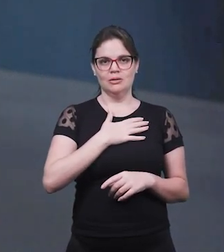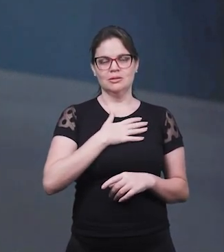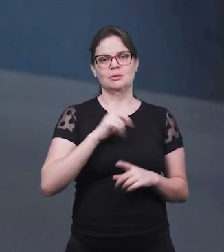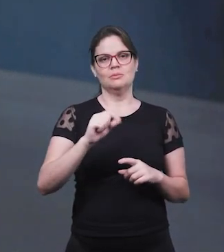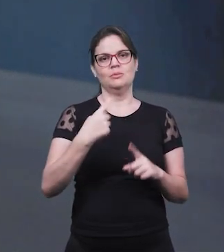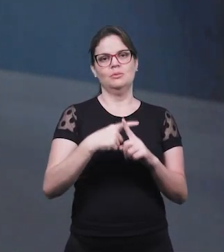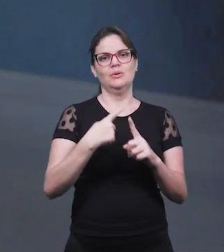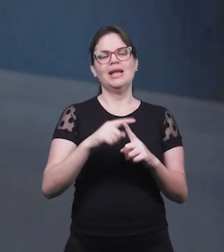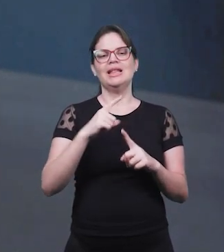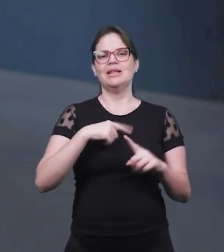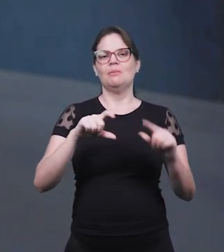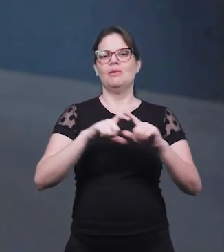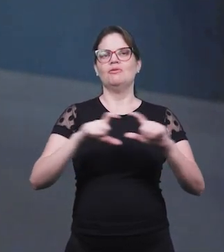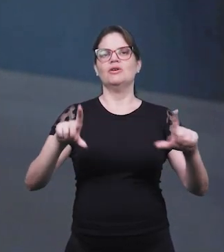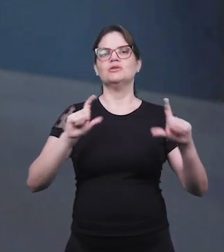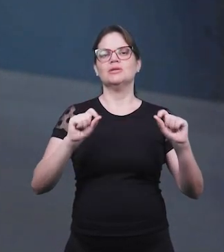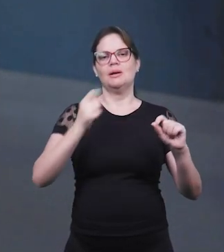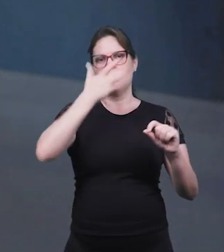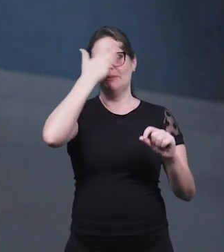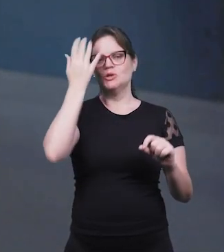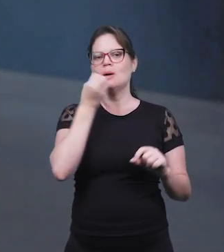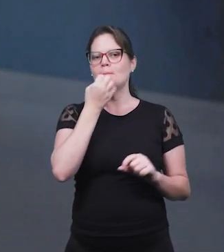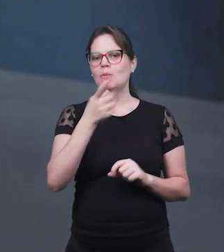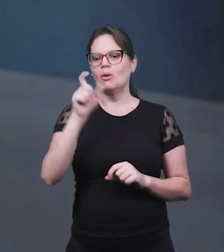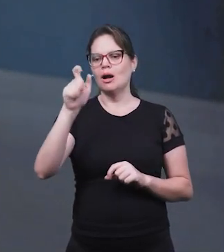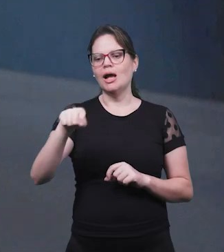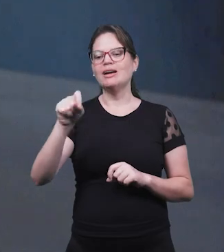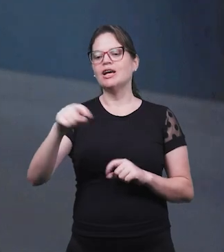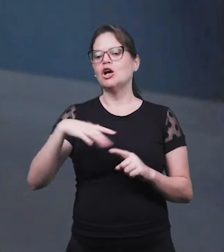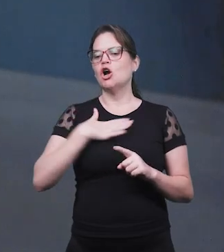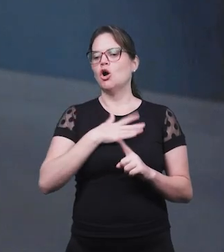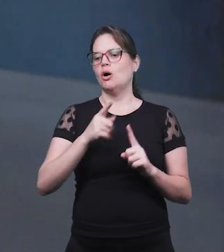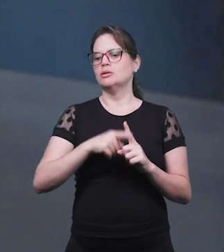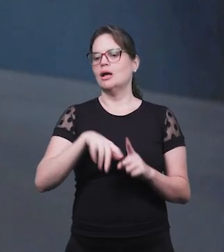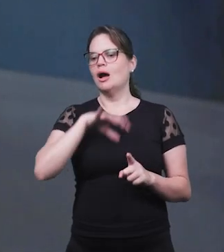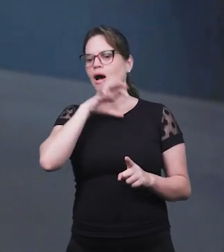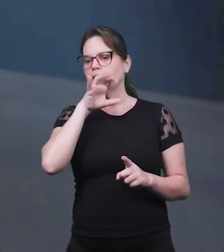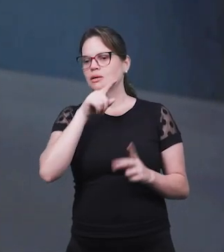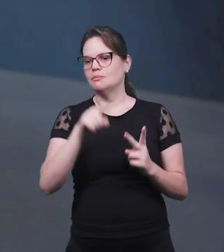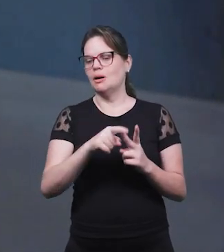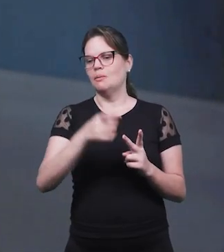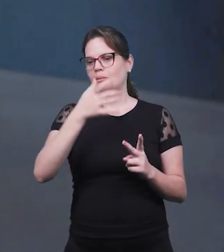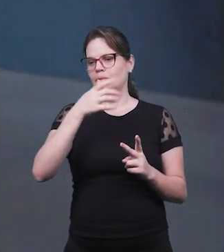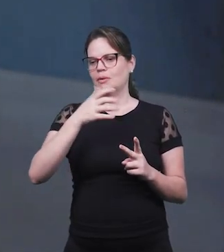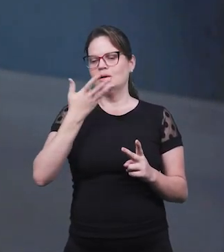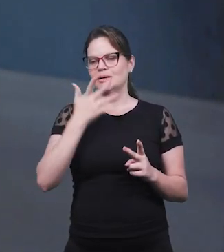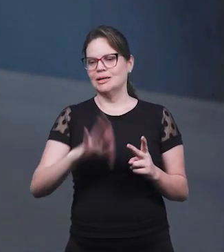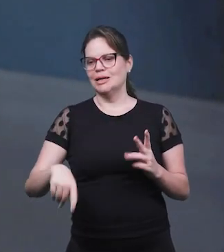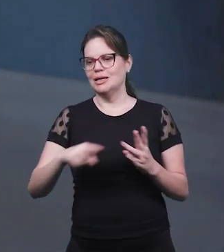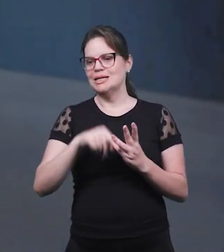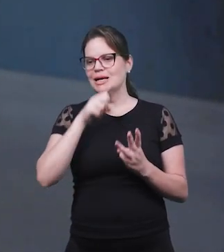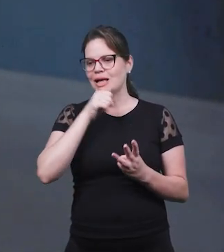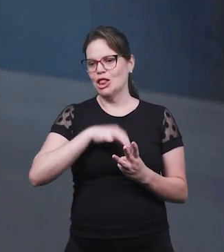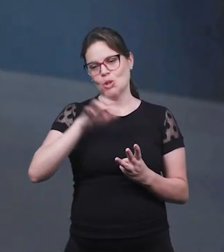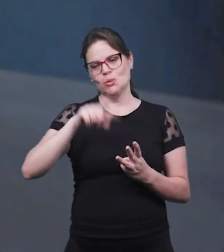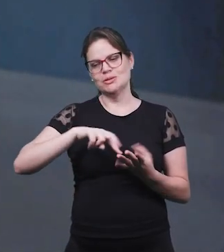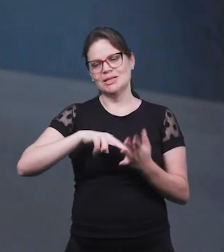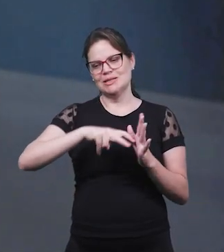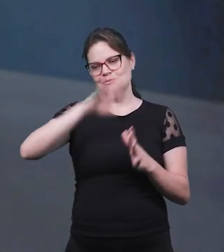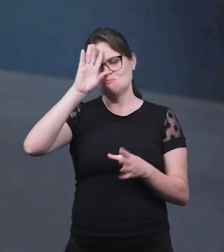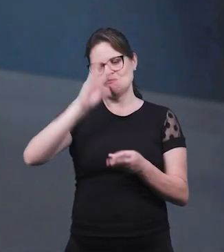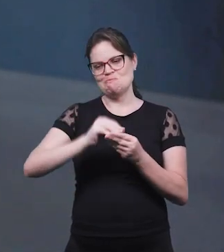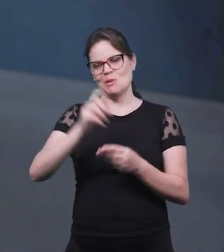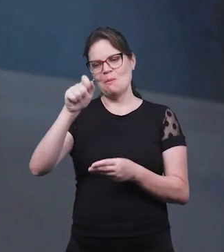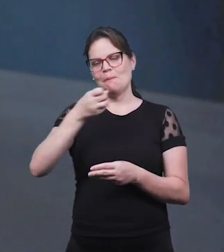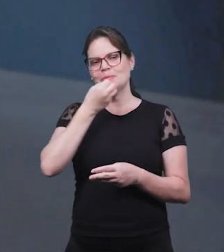boa é aquela que gosta de animal, criança e idoso. Então, a pessoa vai arrumar outro animal. E eles fazem muito